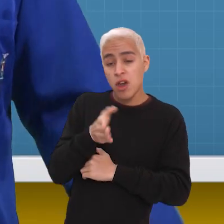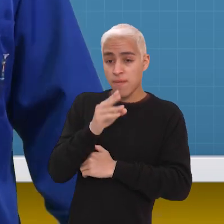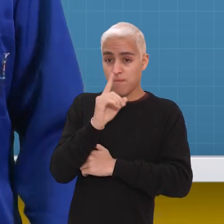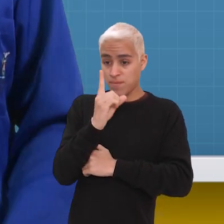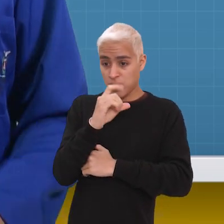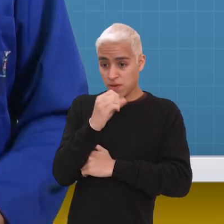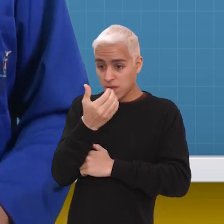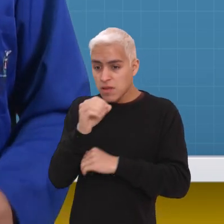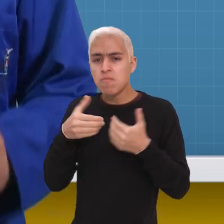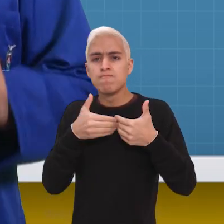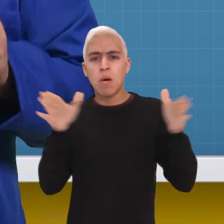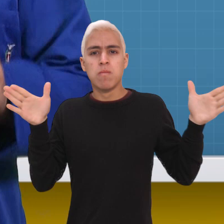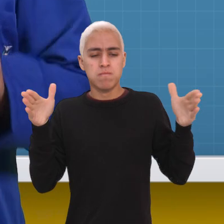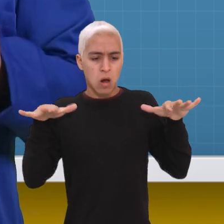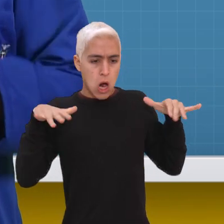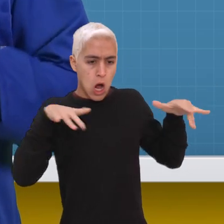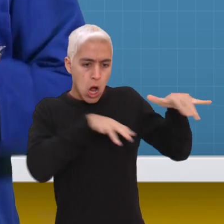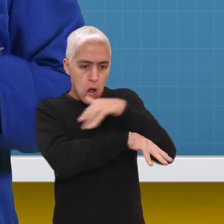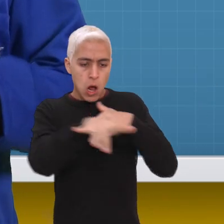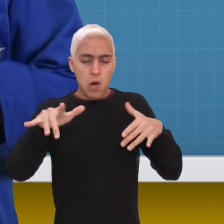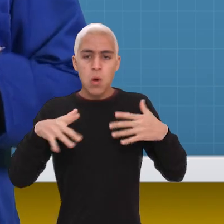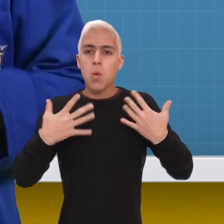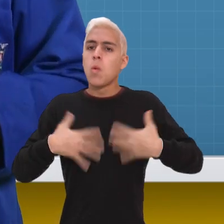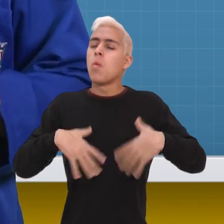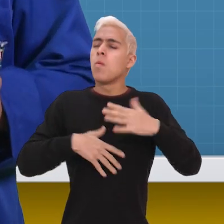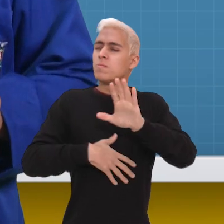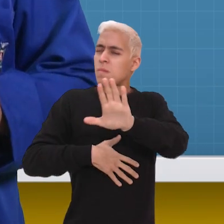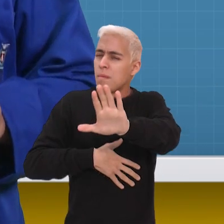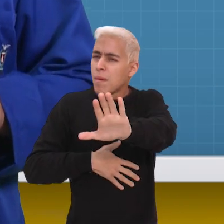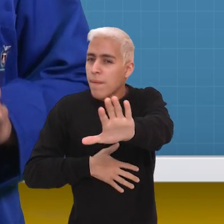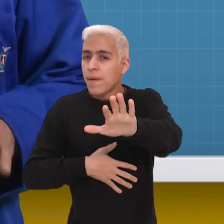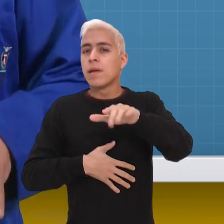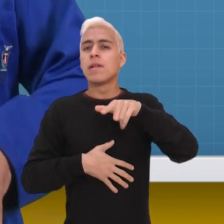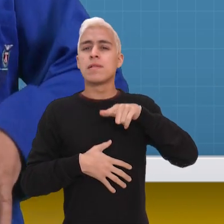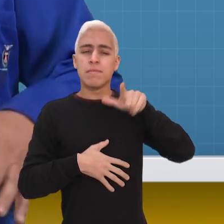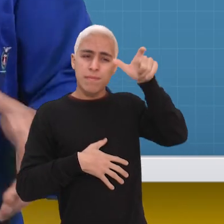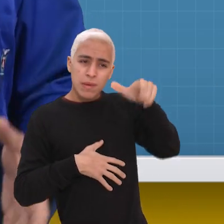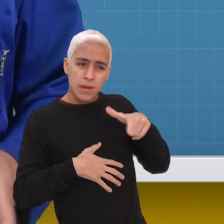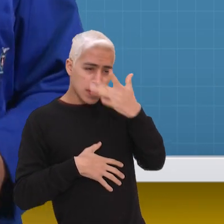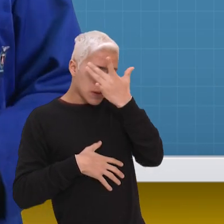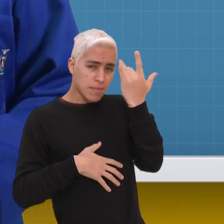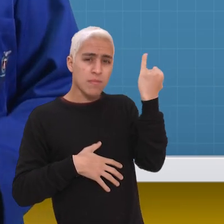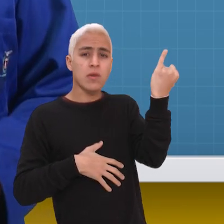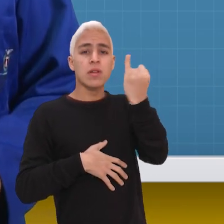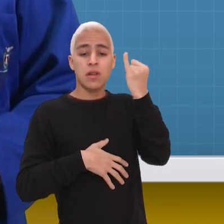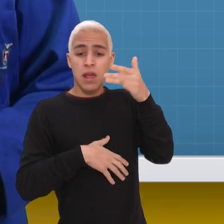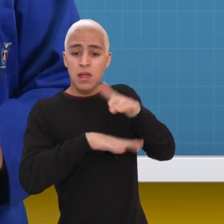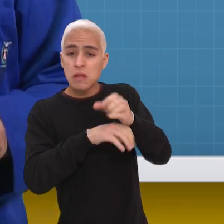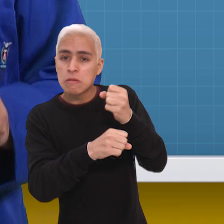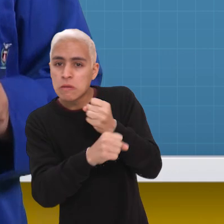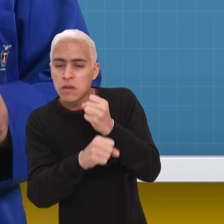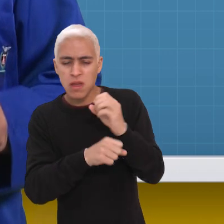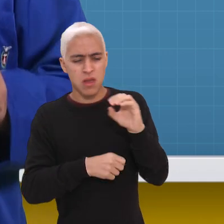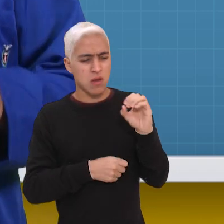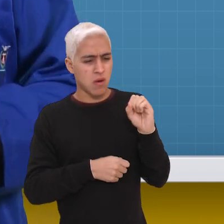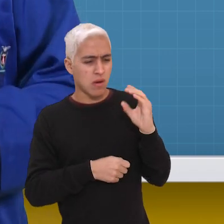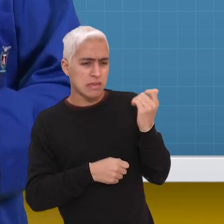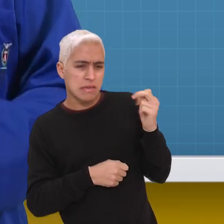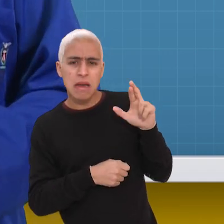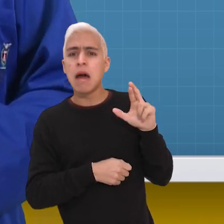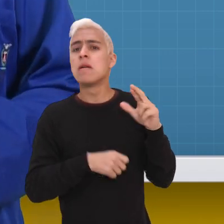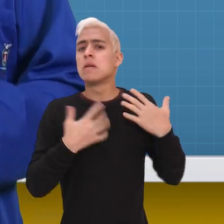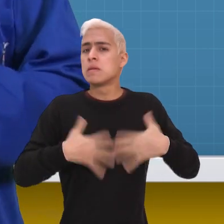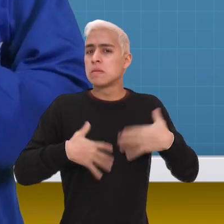1960 já foi inaugurada. Aliás, tem um cara muito importante nessa construção, um tal de Oscar